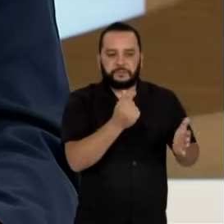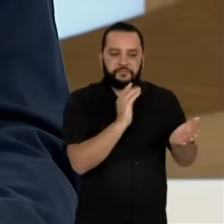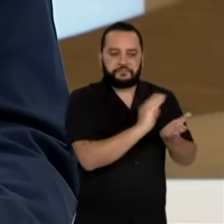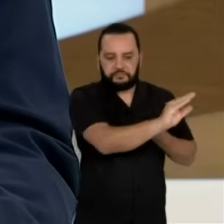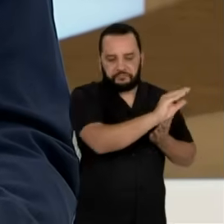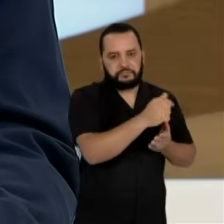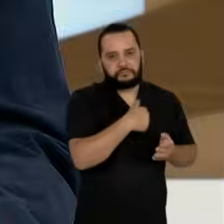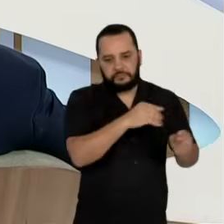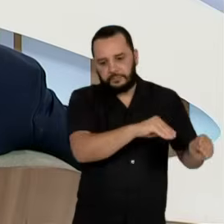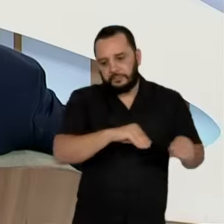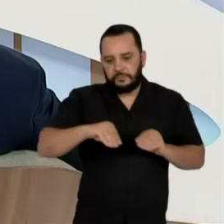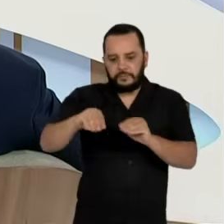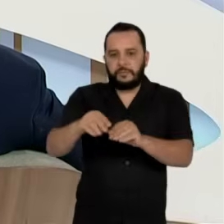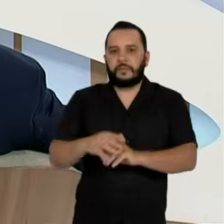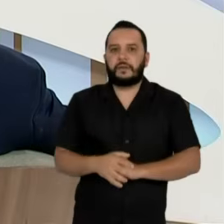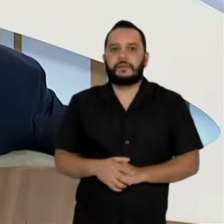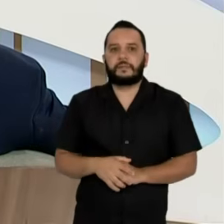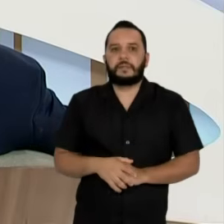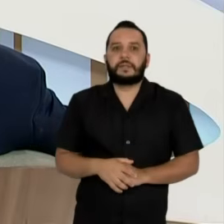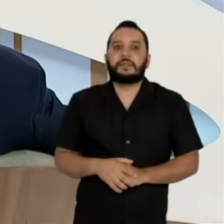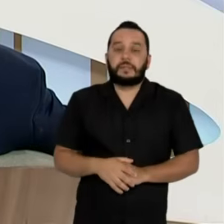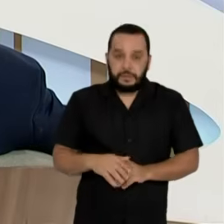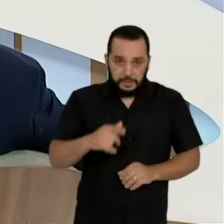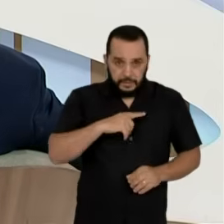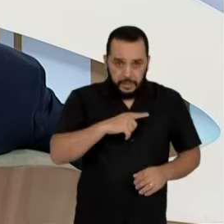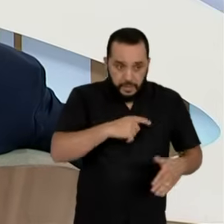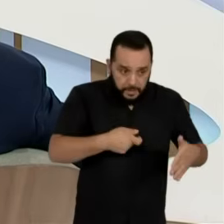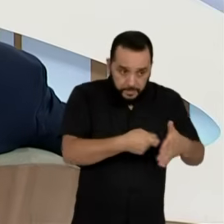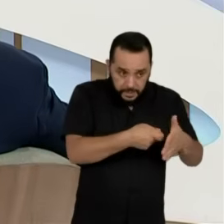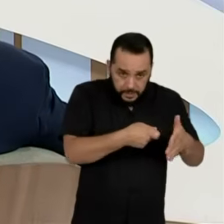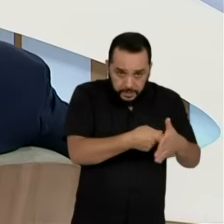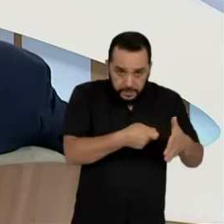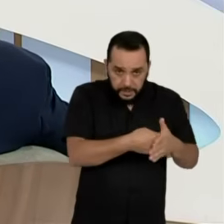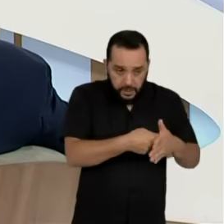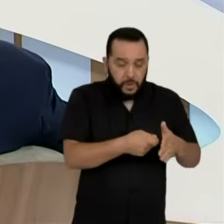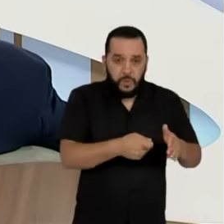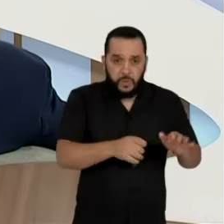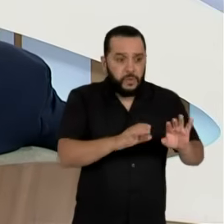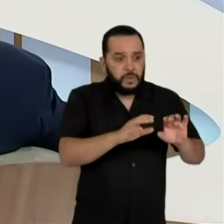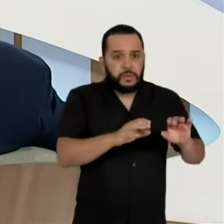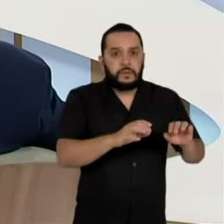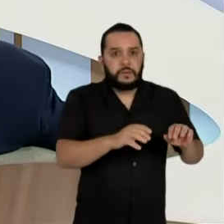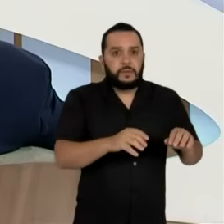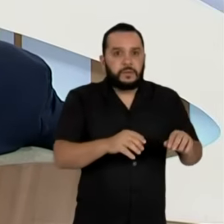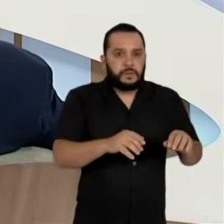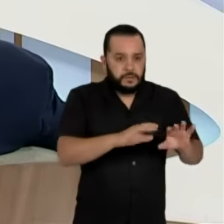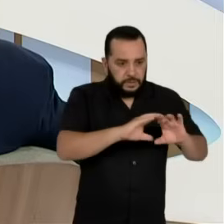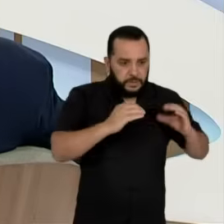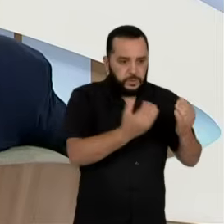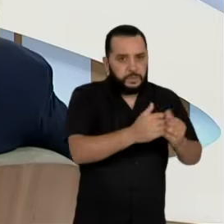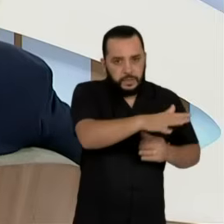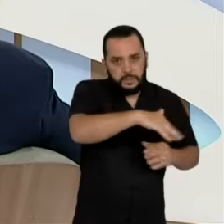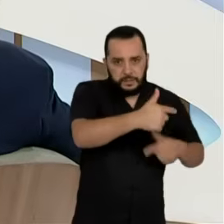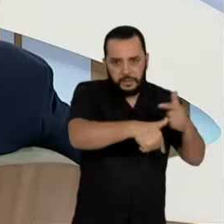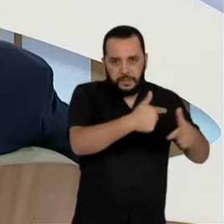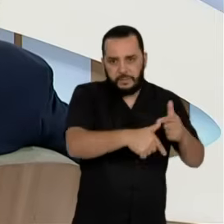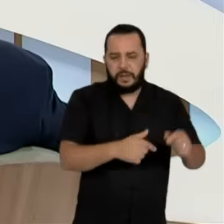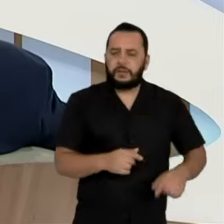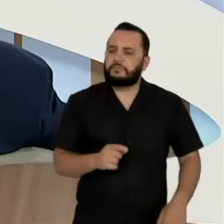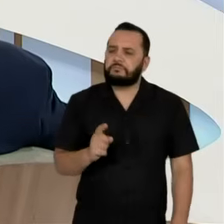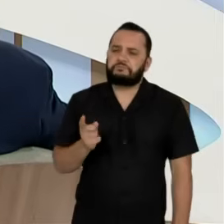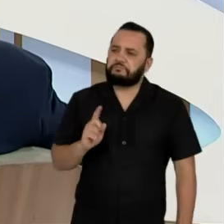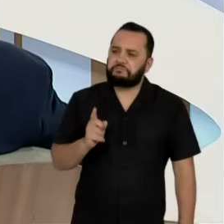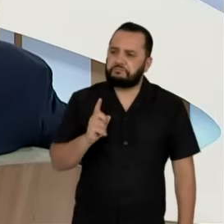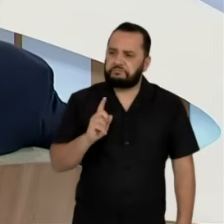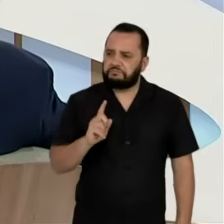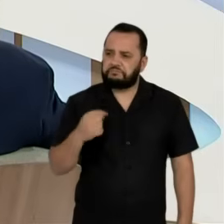e tal. Não existe pressão sobre essas comunidades que vocês trabalham? Como? Não existe pressão imobiliária sobre essas comunidades que vocês trabalham? Não, sobre as comunidades